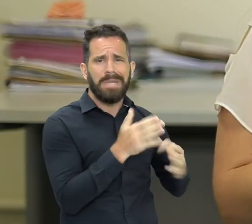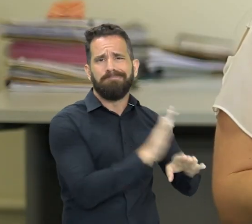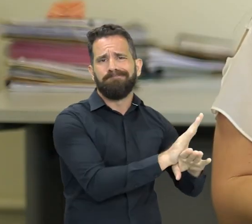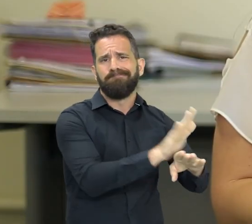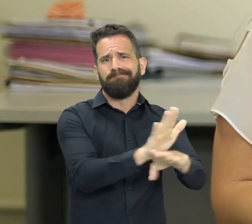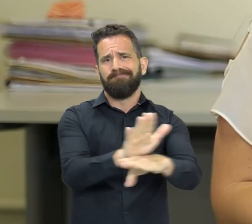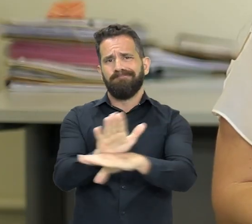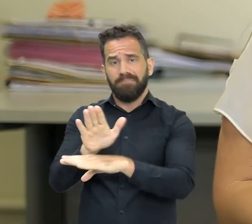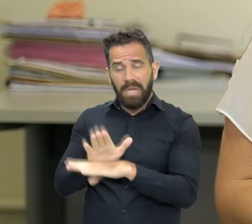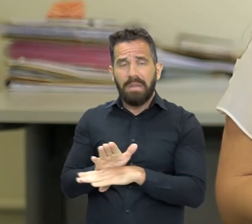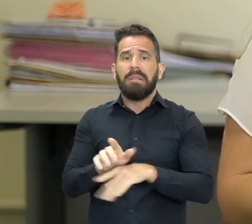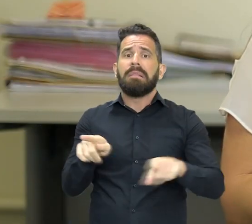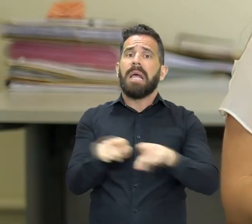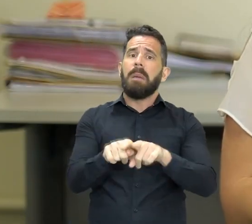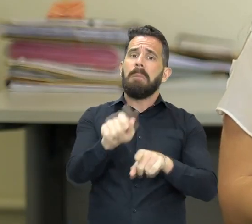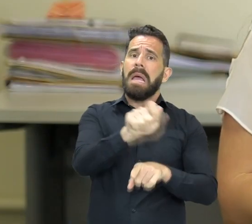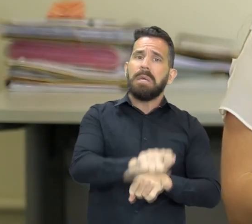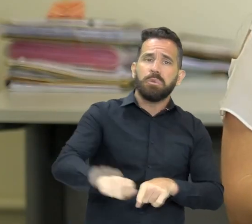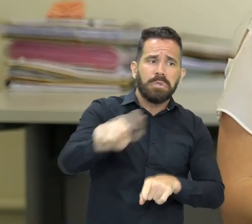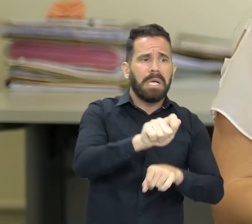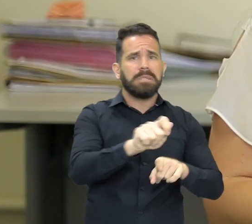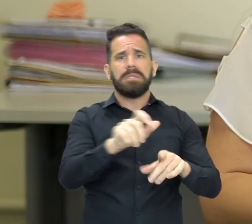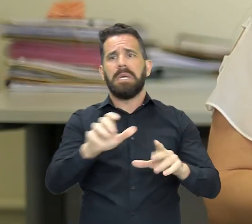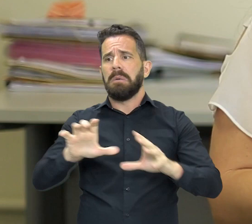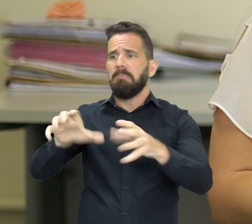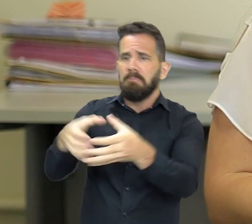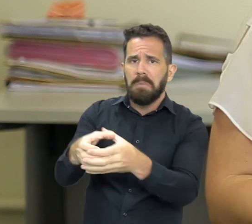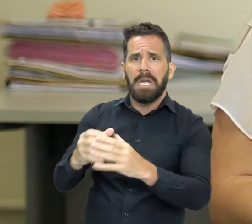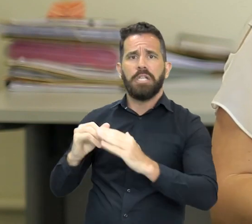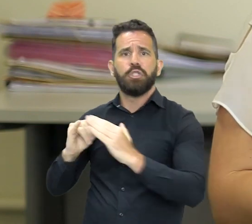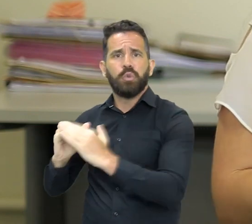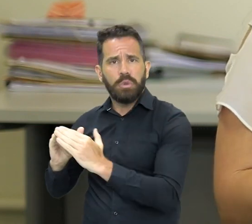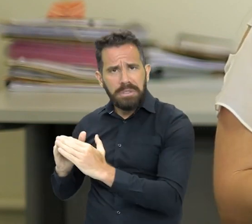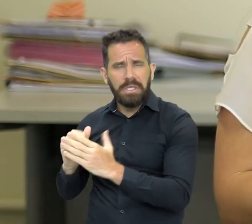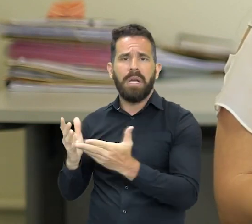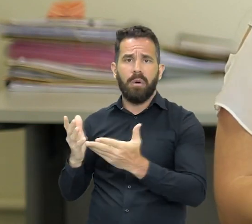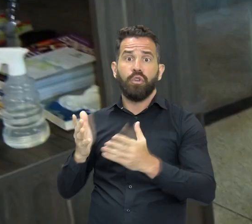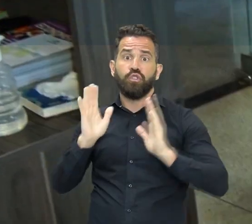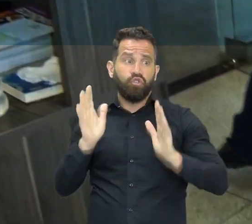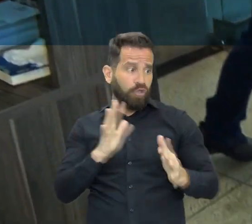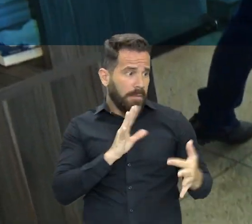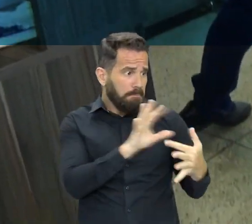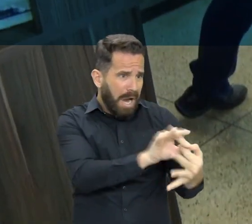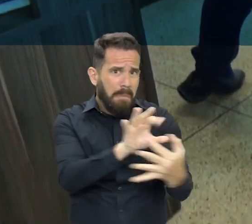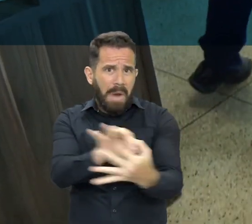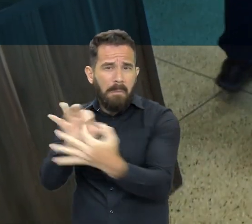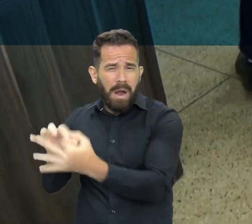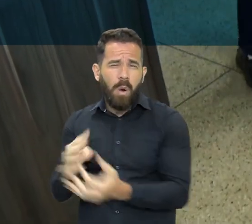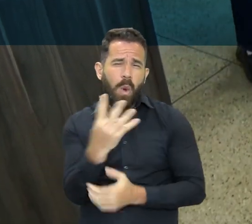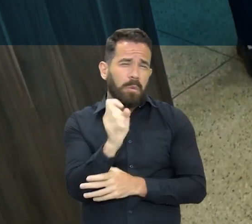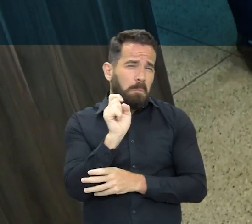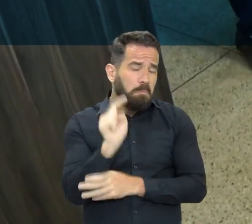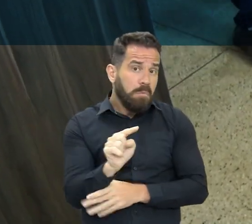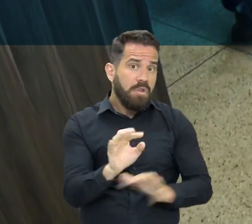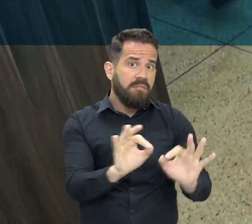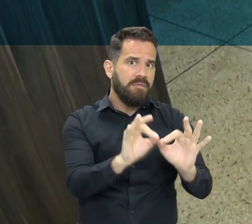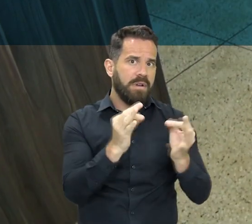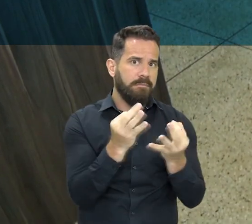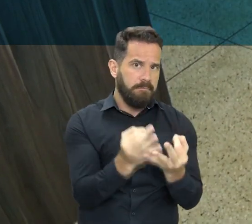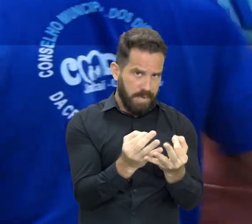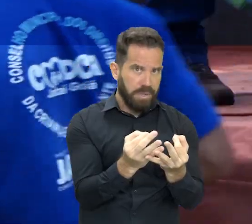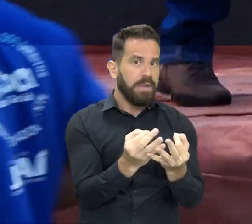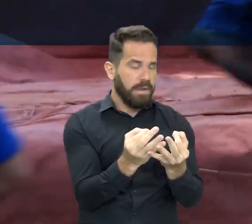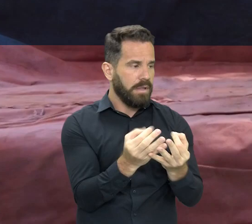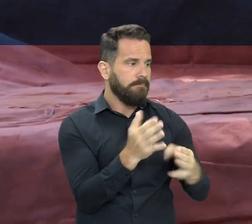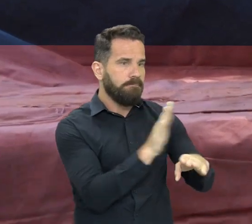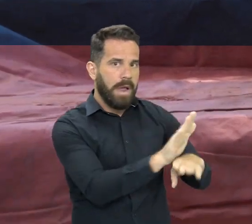assistidas, inúmeras instituições, A gente ficou próximo a quase 4.000 famílias ao final